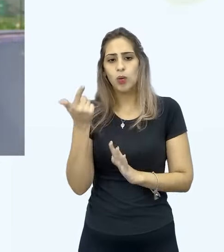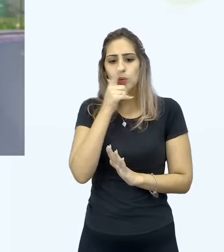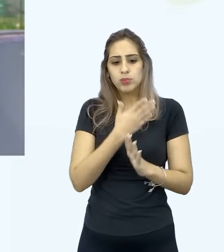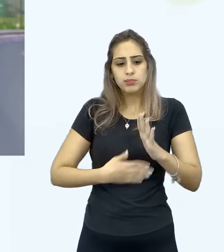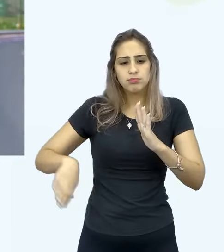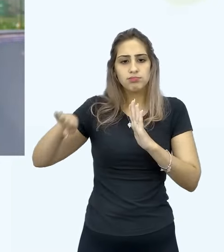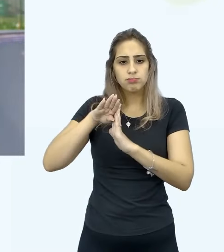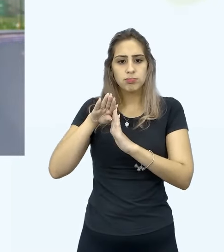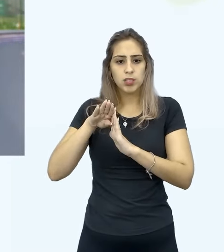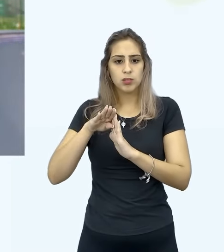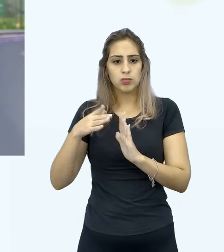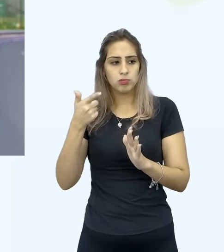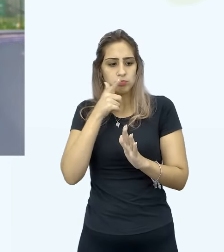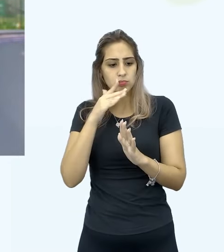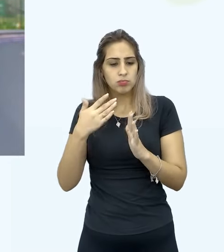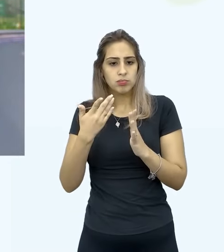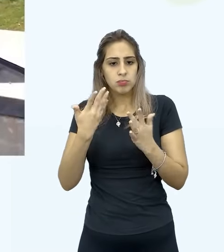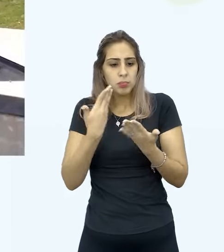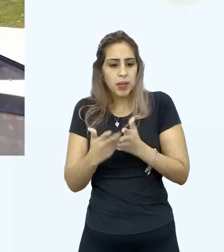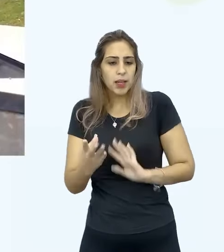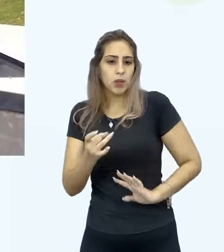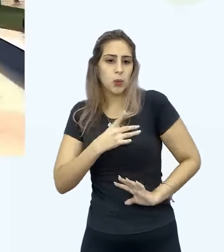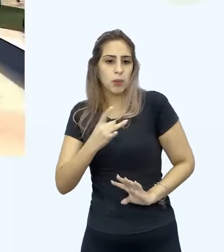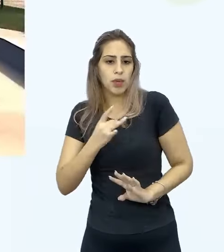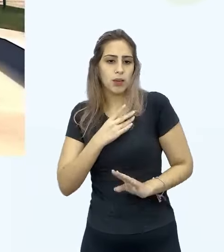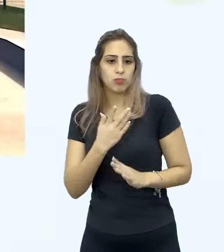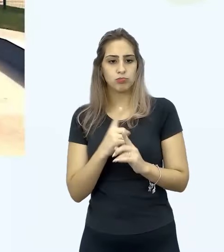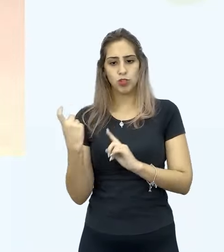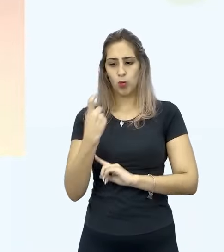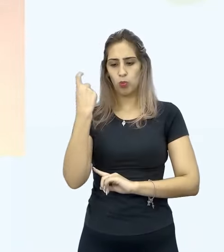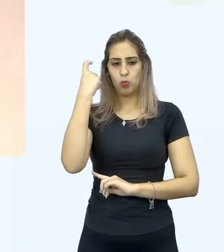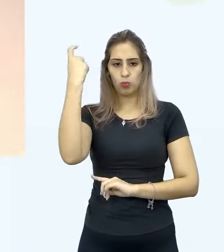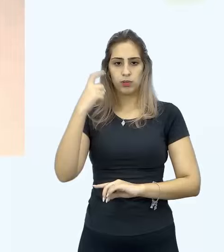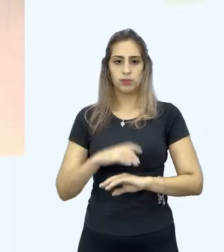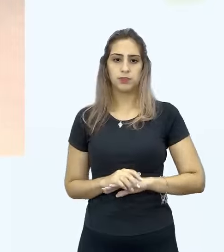isso e perdendo até essa fobia, esse medo de altura.